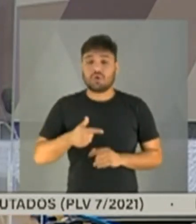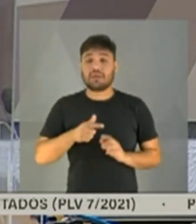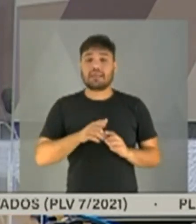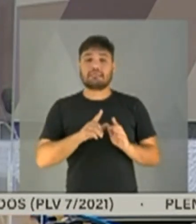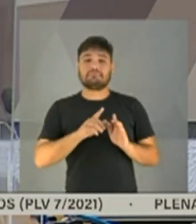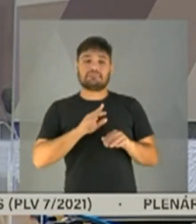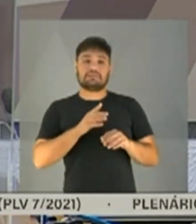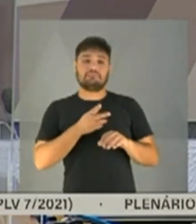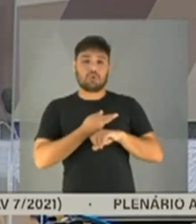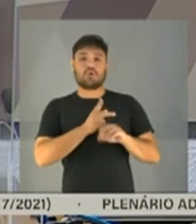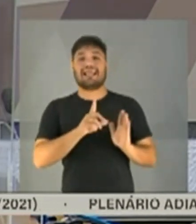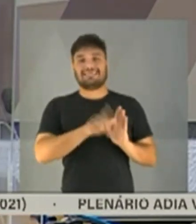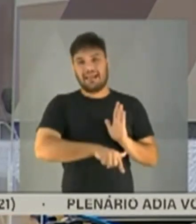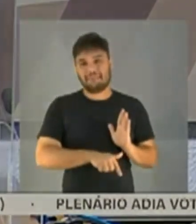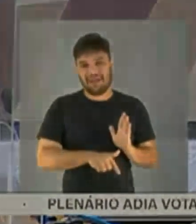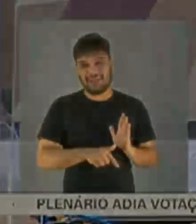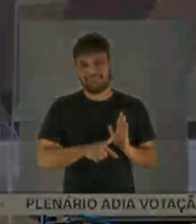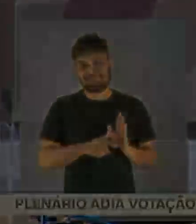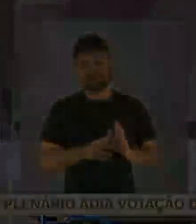o tratamento.